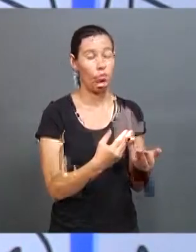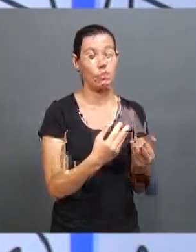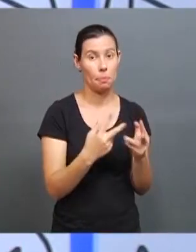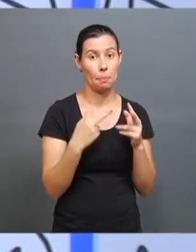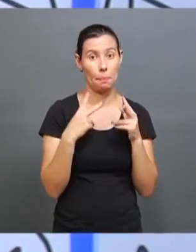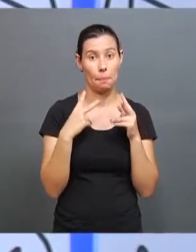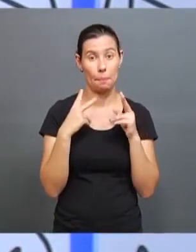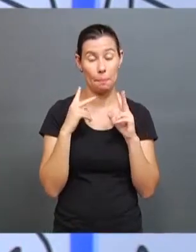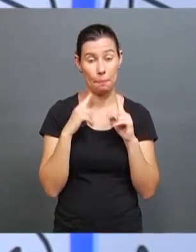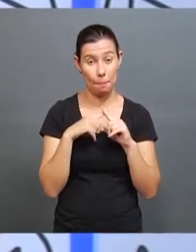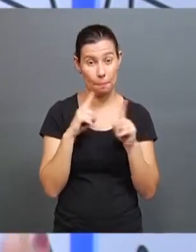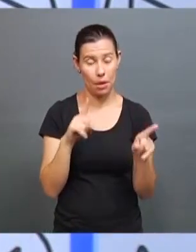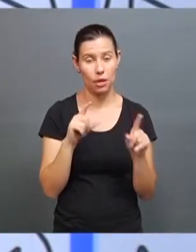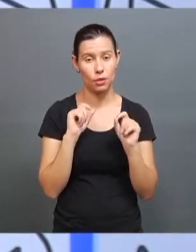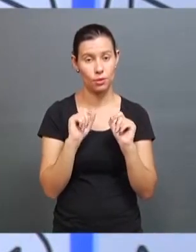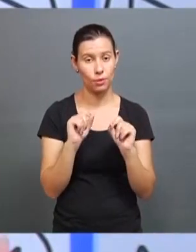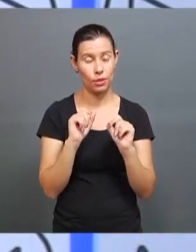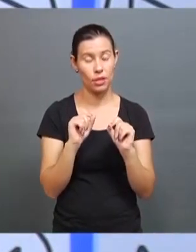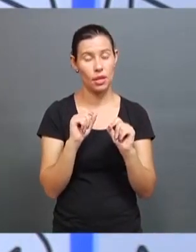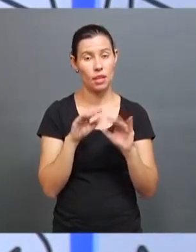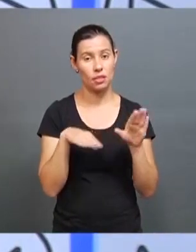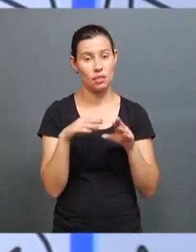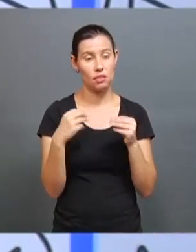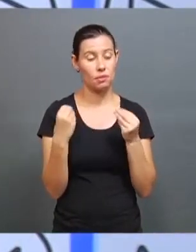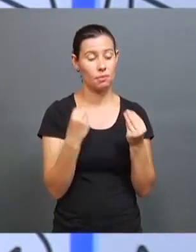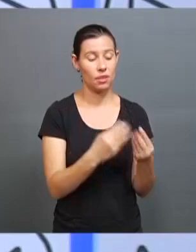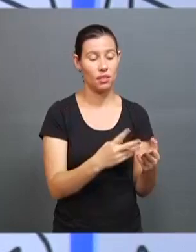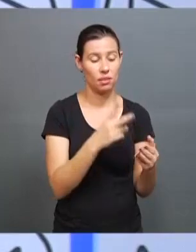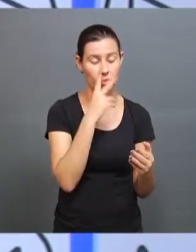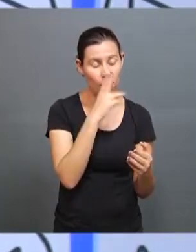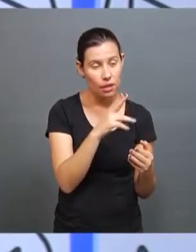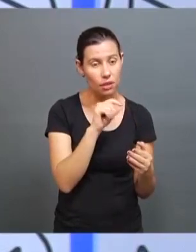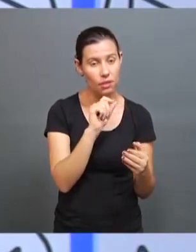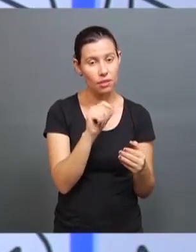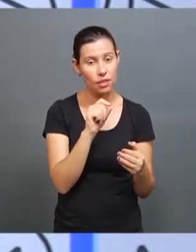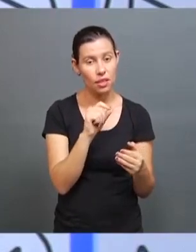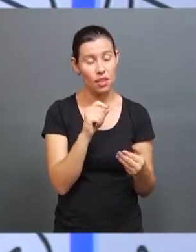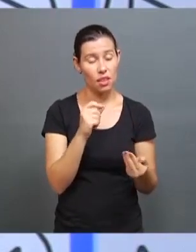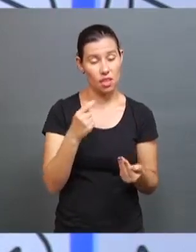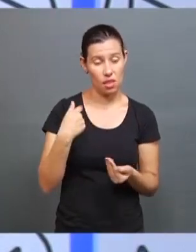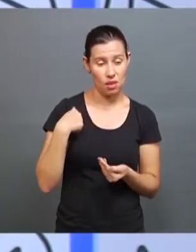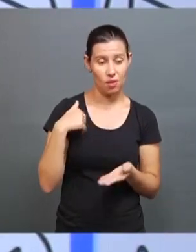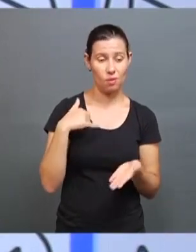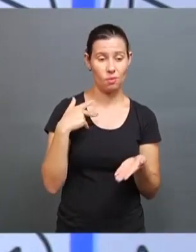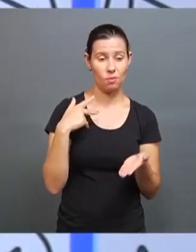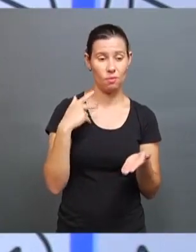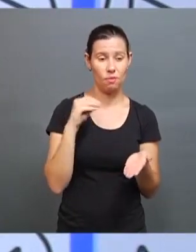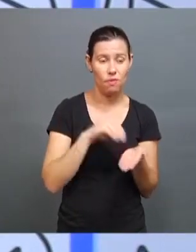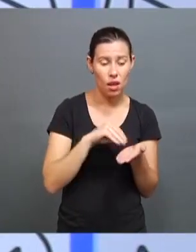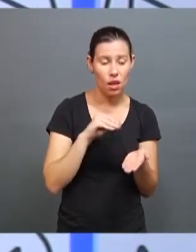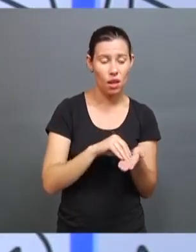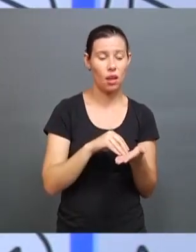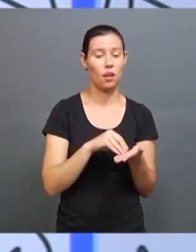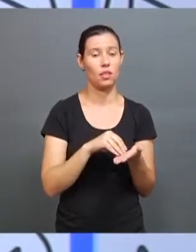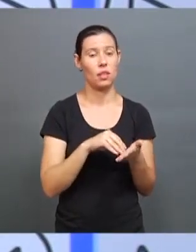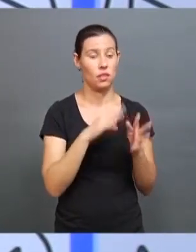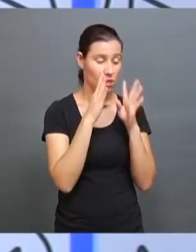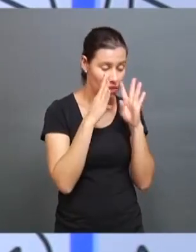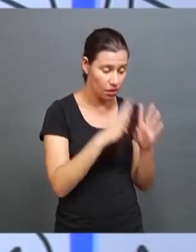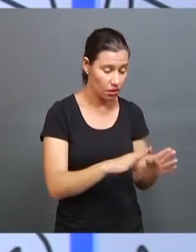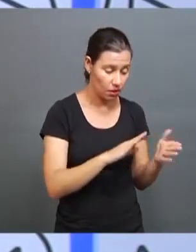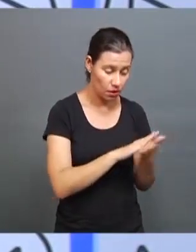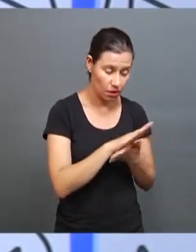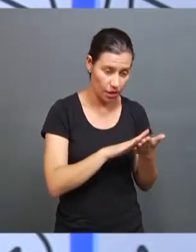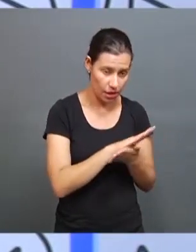tampar, de tamponar faltas, de tamponar falhas, de tamponar culpas nossas, dos pais, por